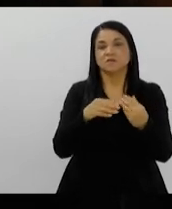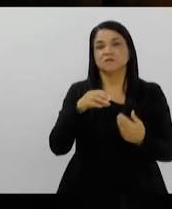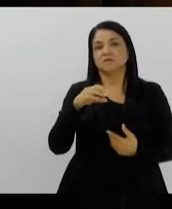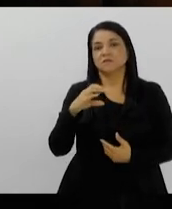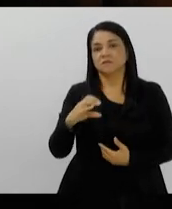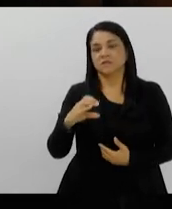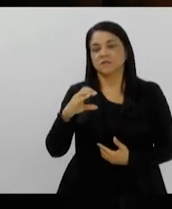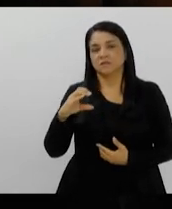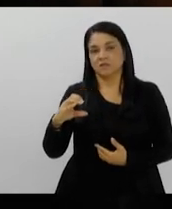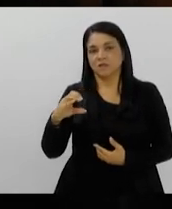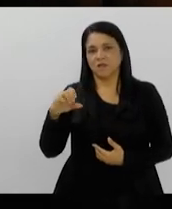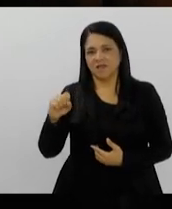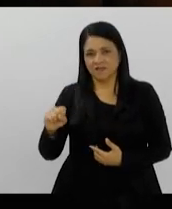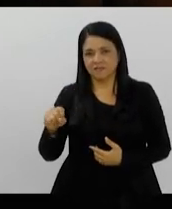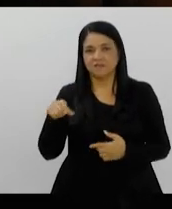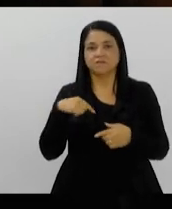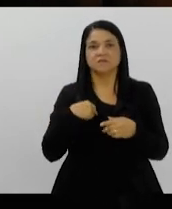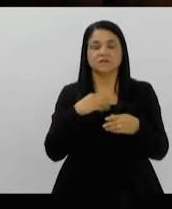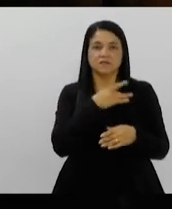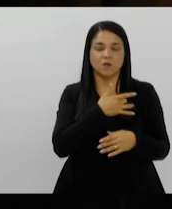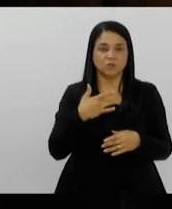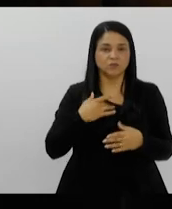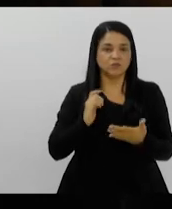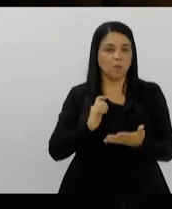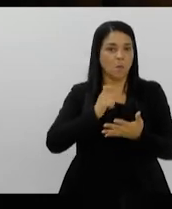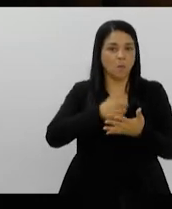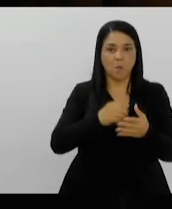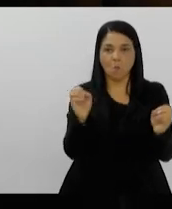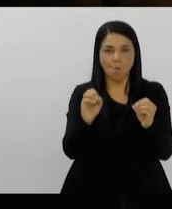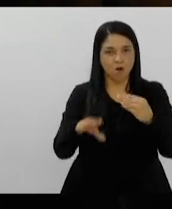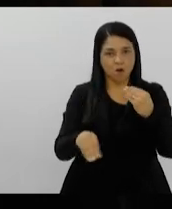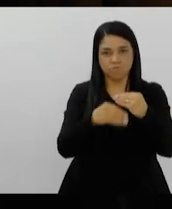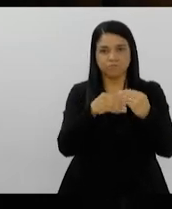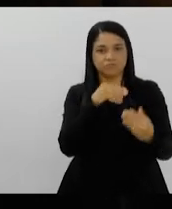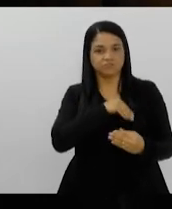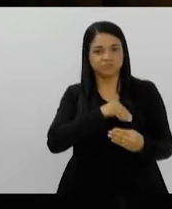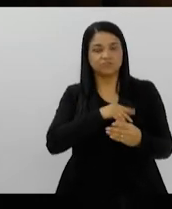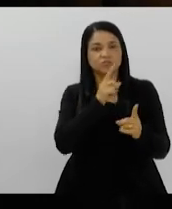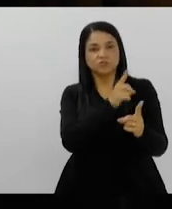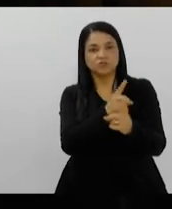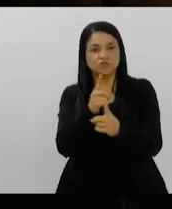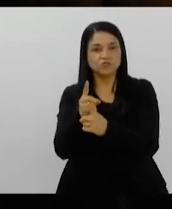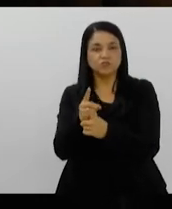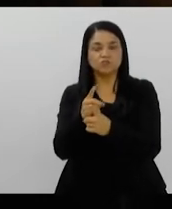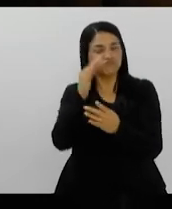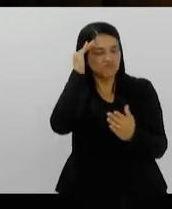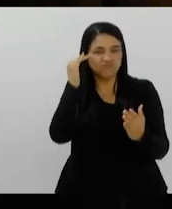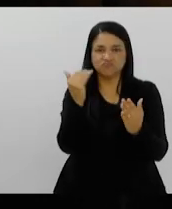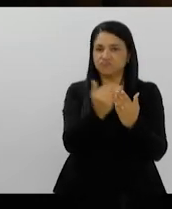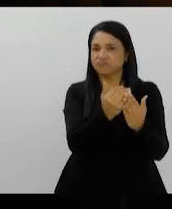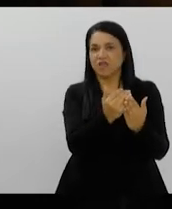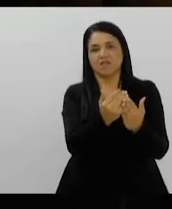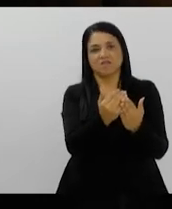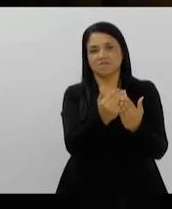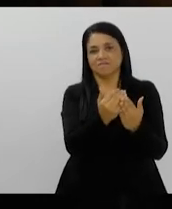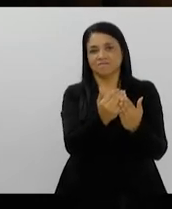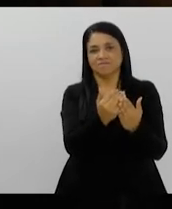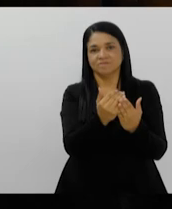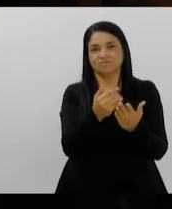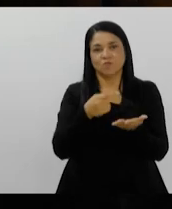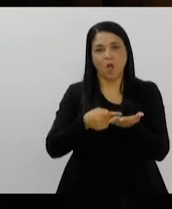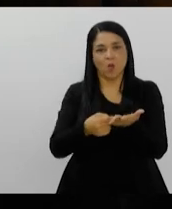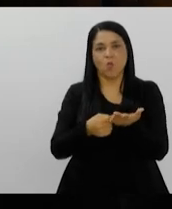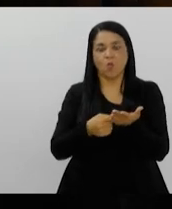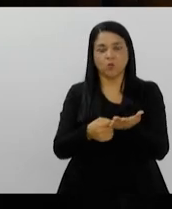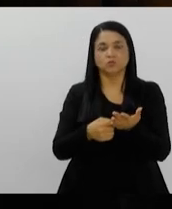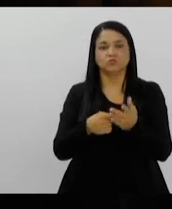saúde, sem pagar o piso da educação e descumprindo o acordo dos servidores públicos que ele acionou quando